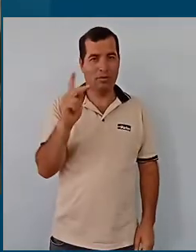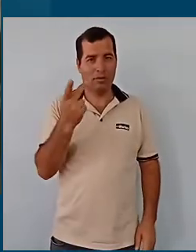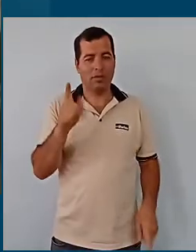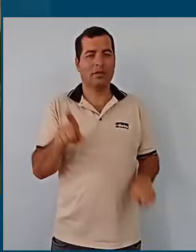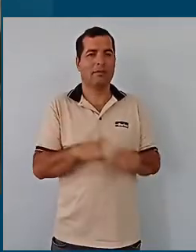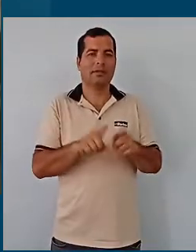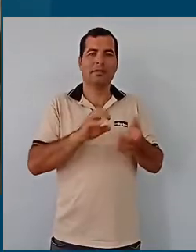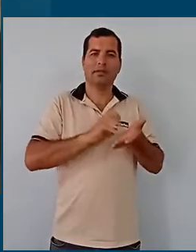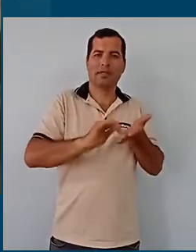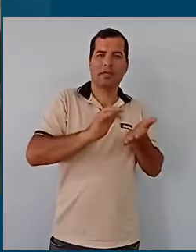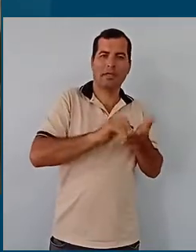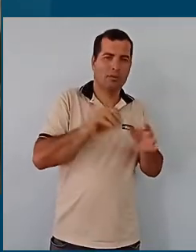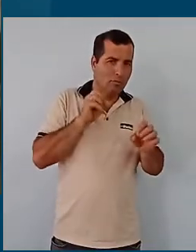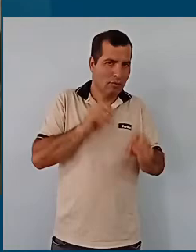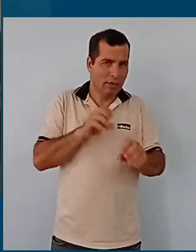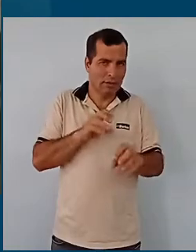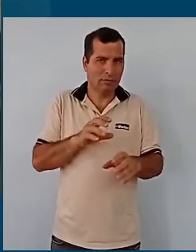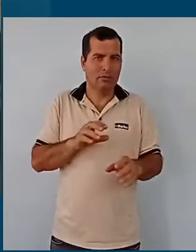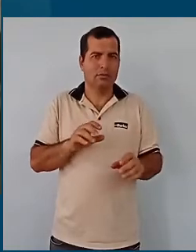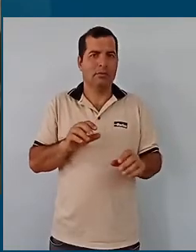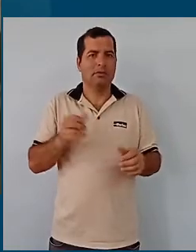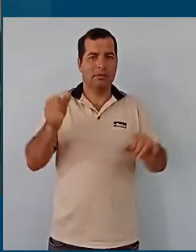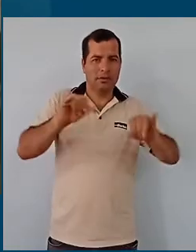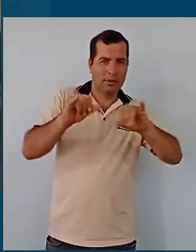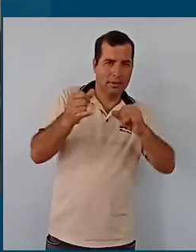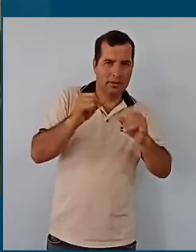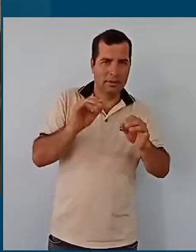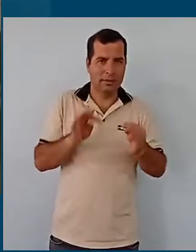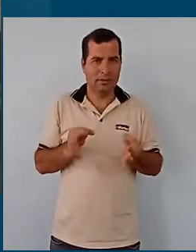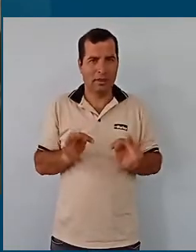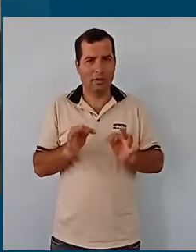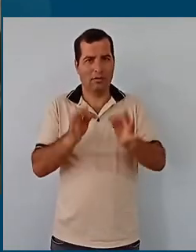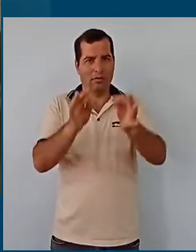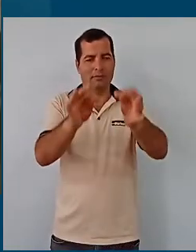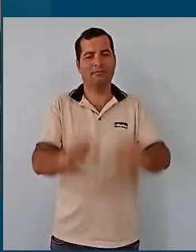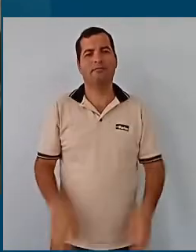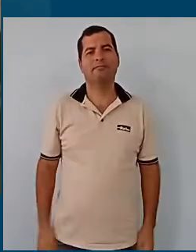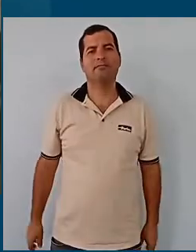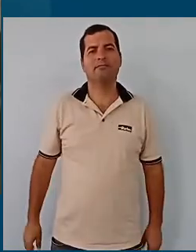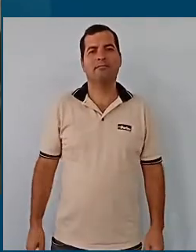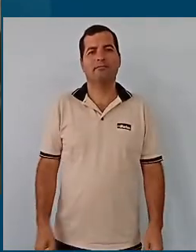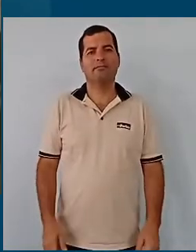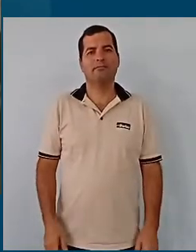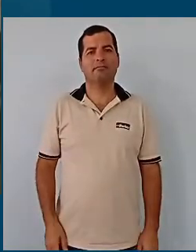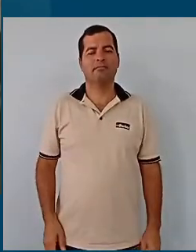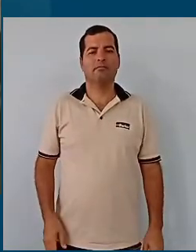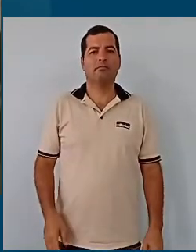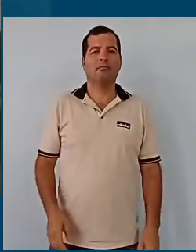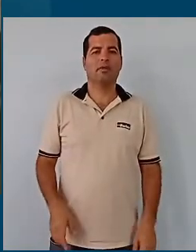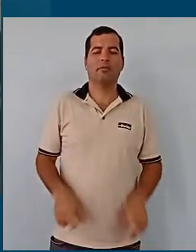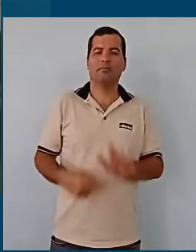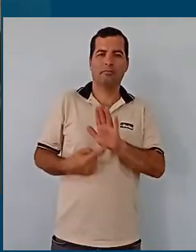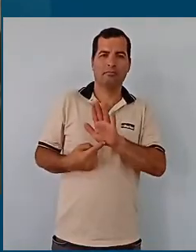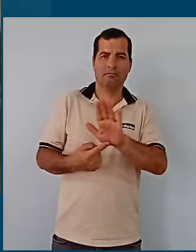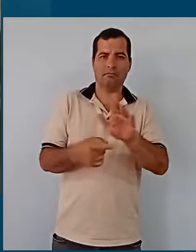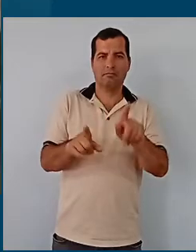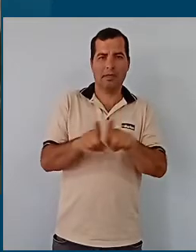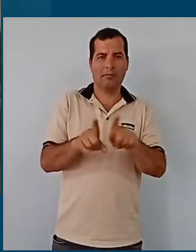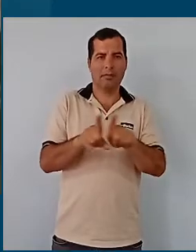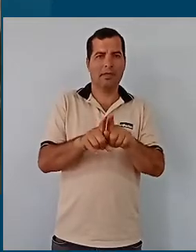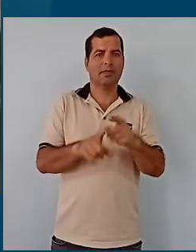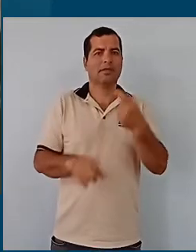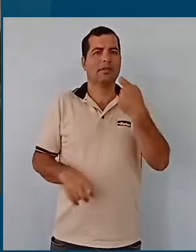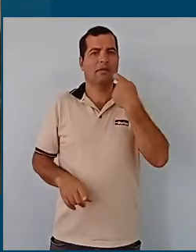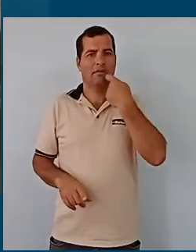da Secretaria de Educação, Ciência e Tecnologia. Ressaltamos que, nesta sexta-feira,